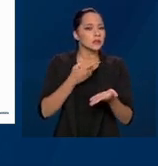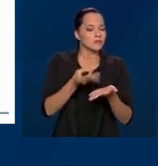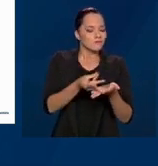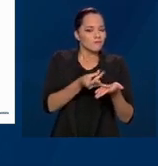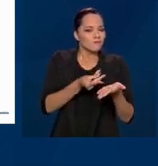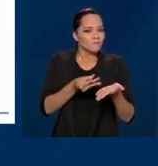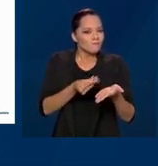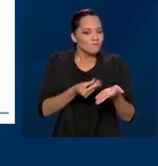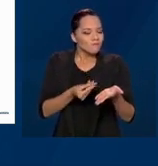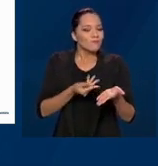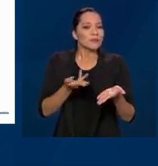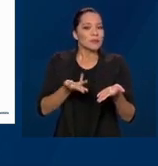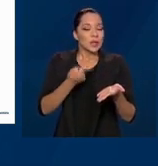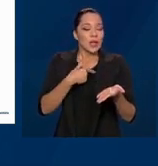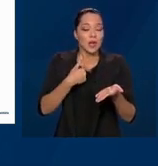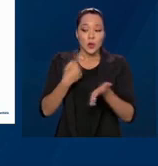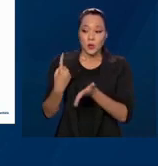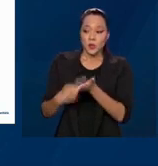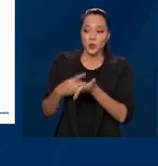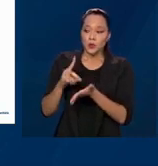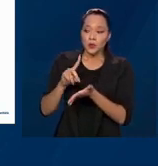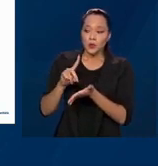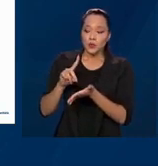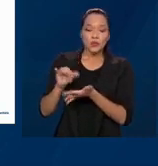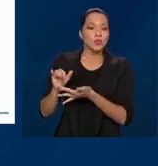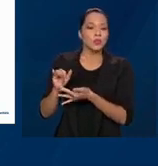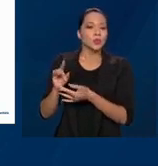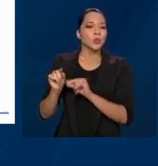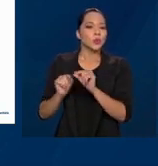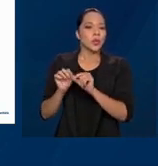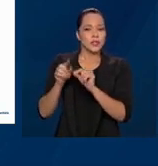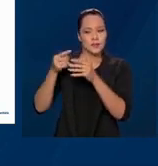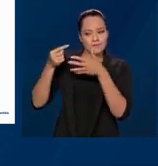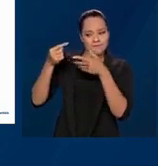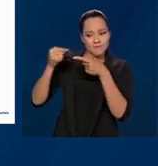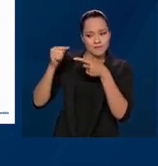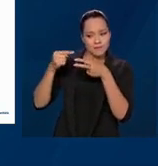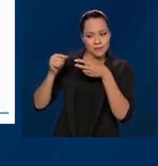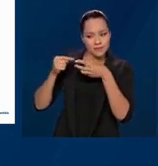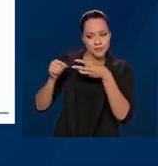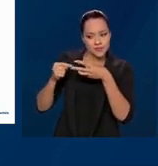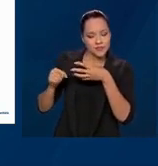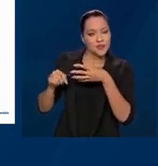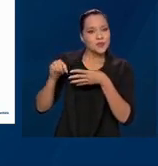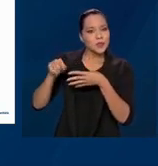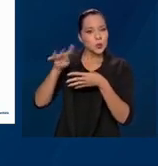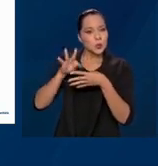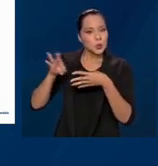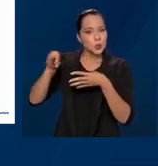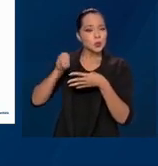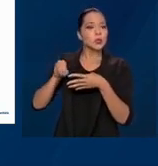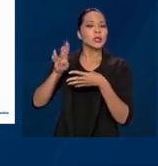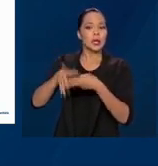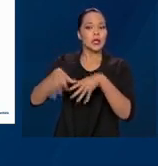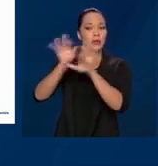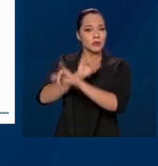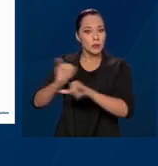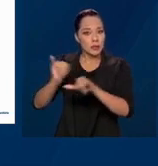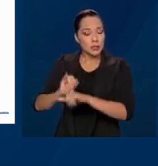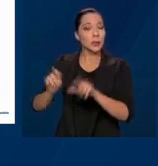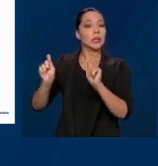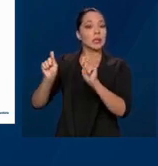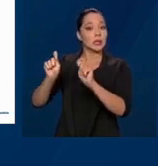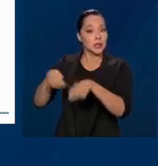gente agendou uma inspeção de boas práticas clínicas. Todas as informações que a gente colocou aqui são informações que podem ser e